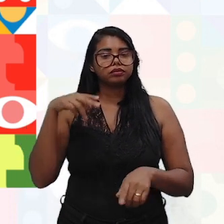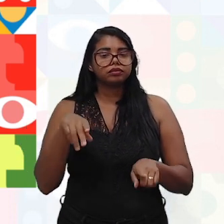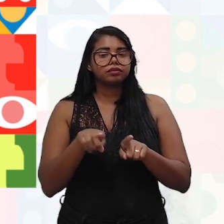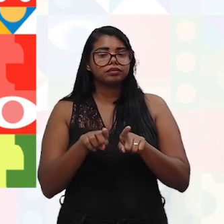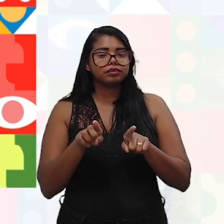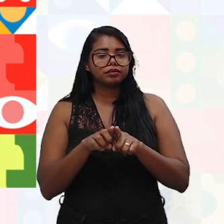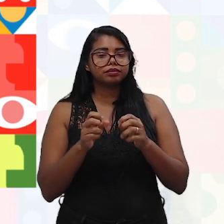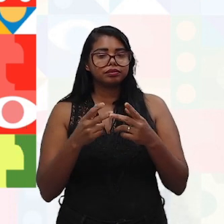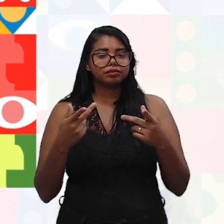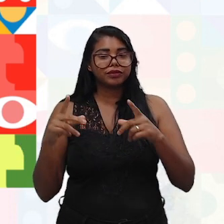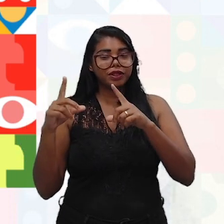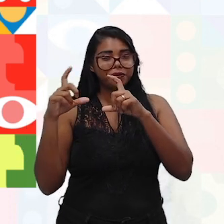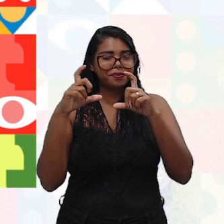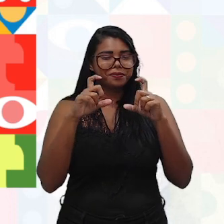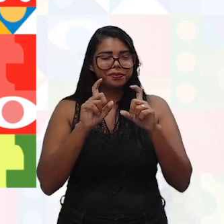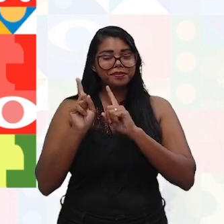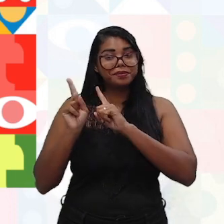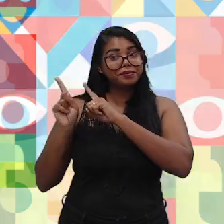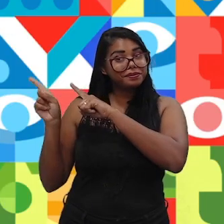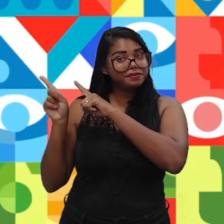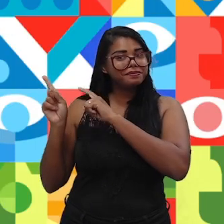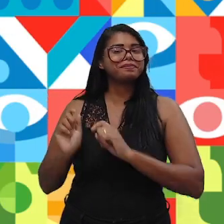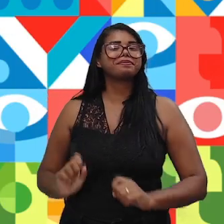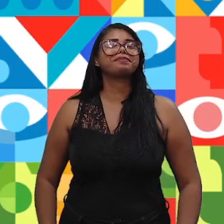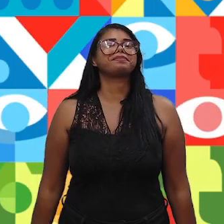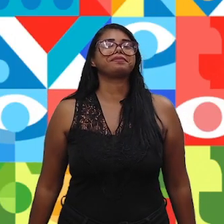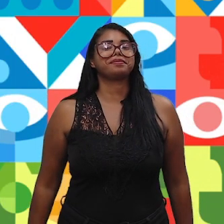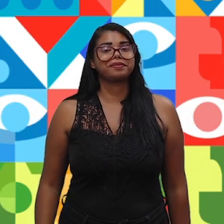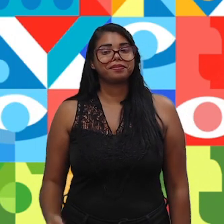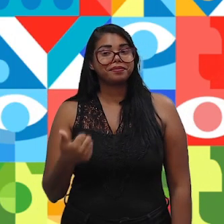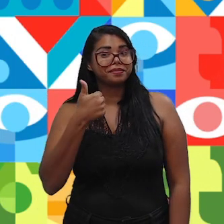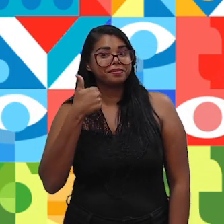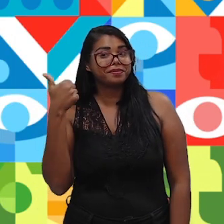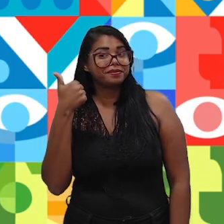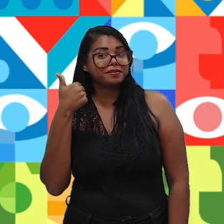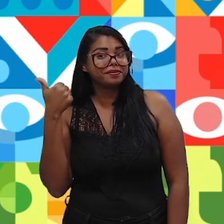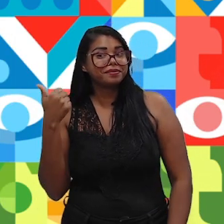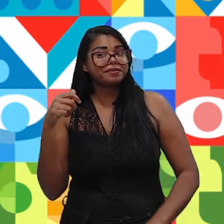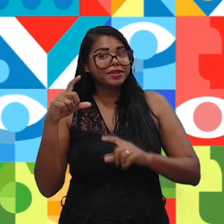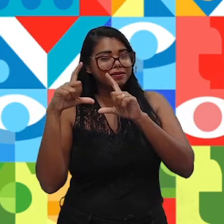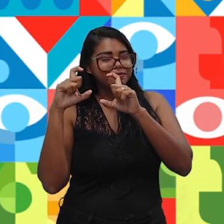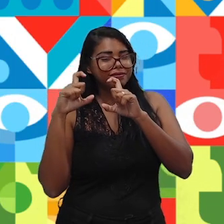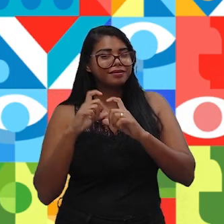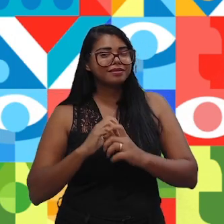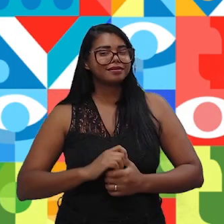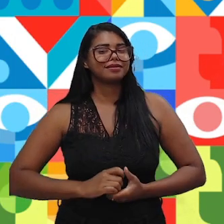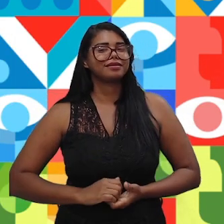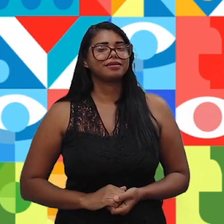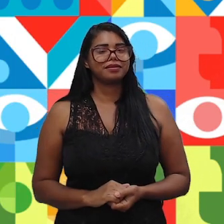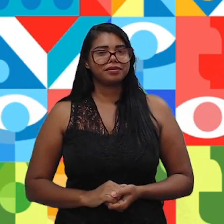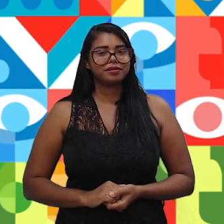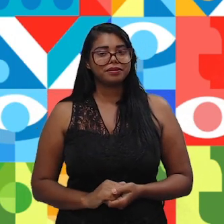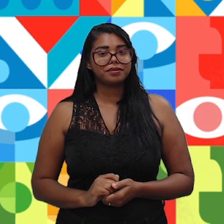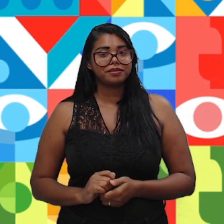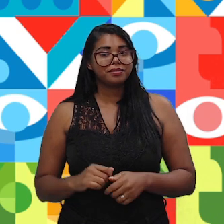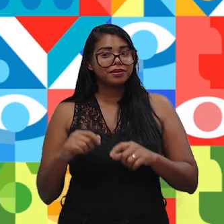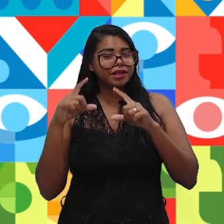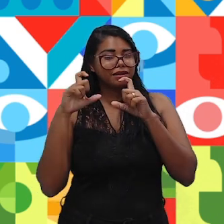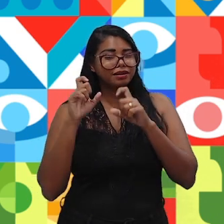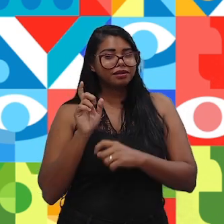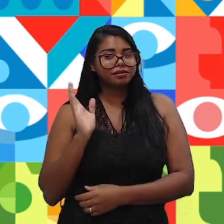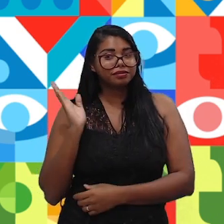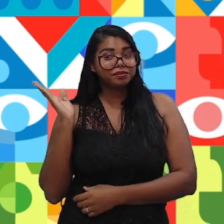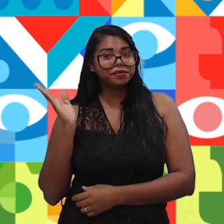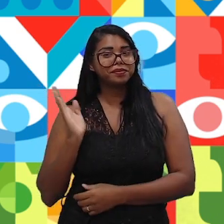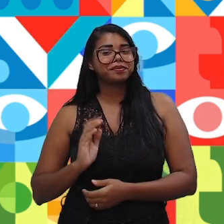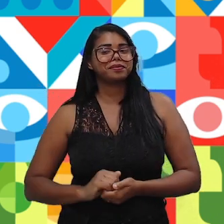dando print aí nessas telinhas, porque tem uma questãozinha aí de cair de vez em quando, umas perguntinhas que só temos